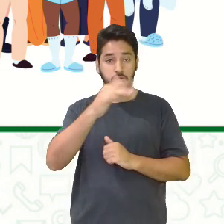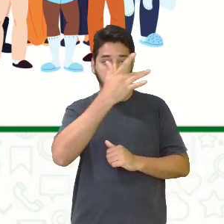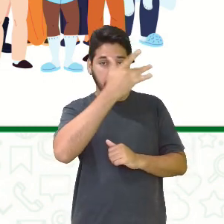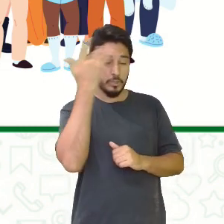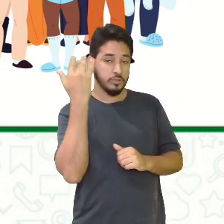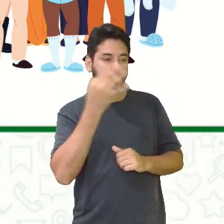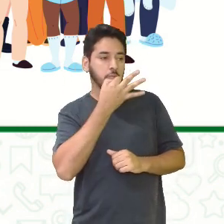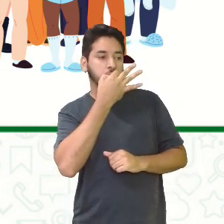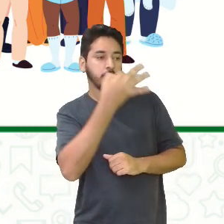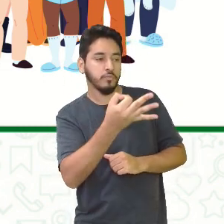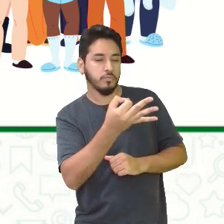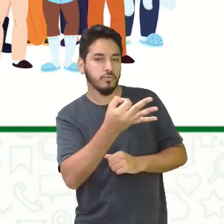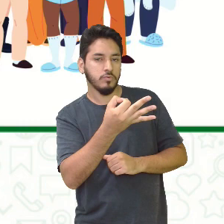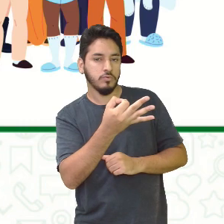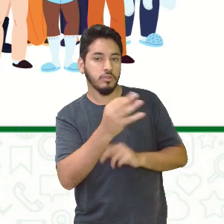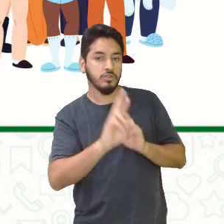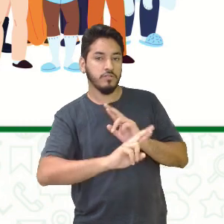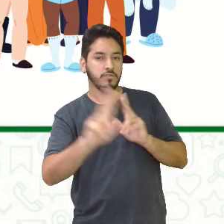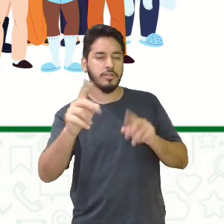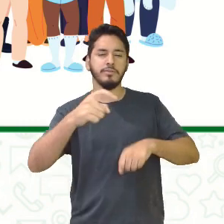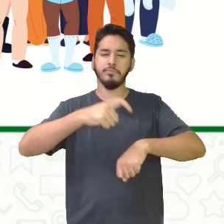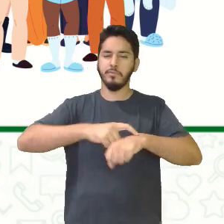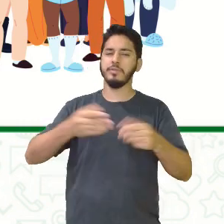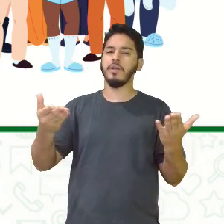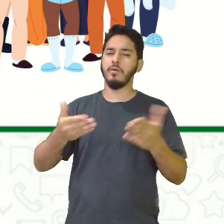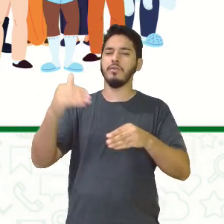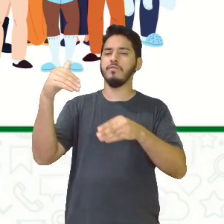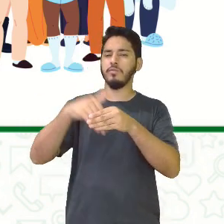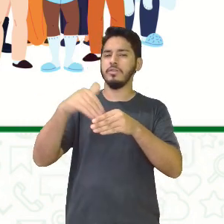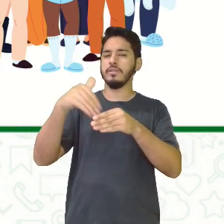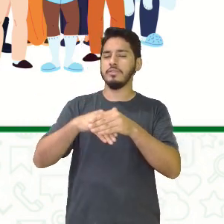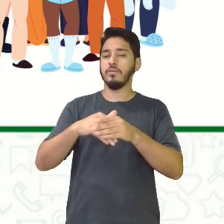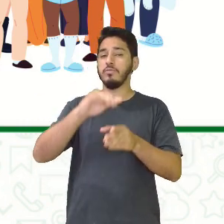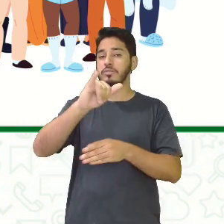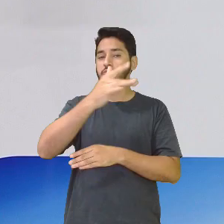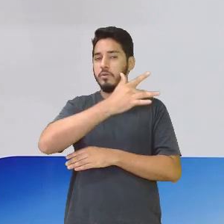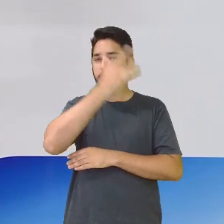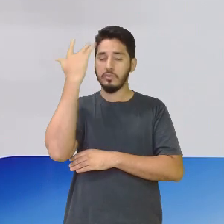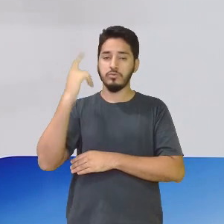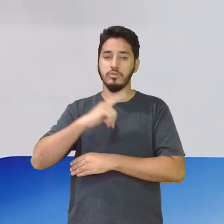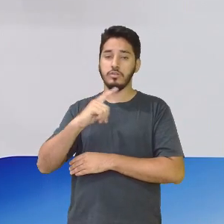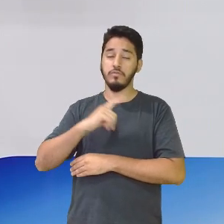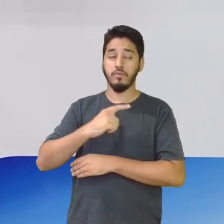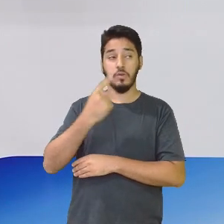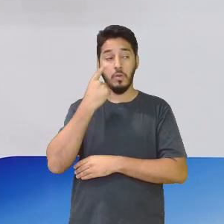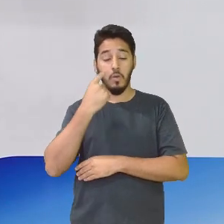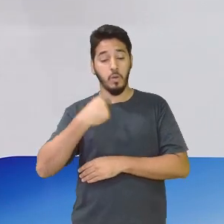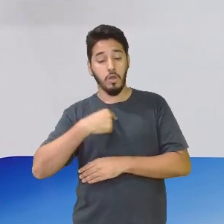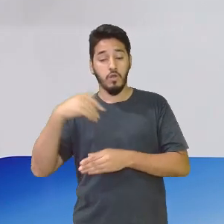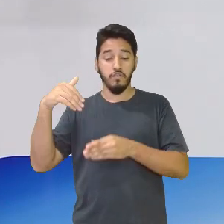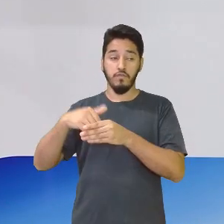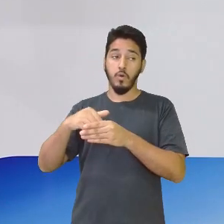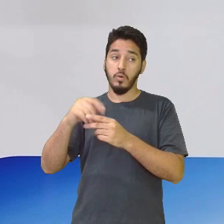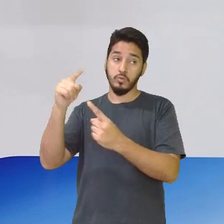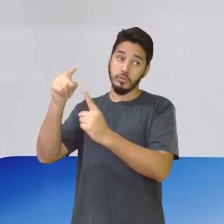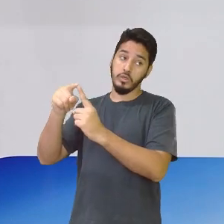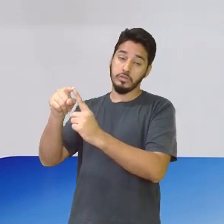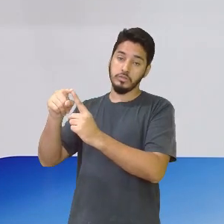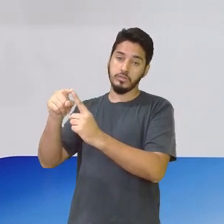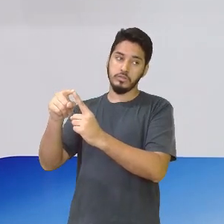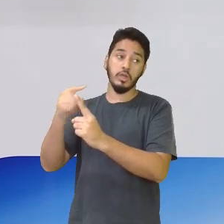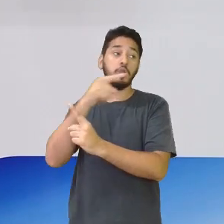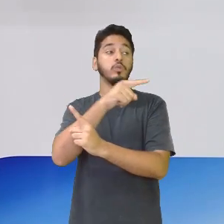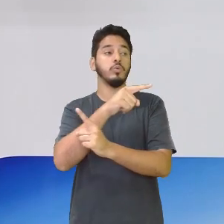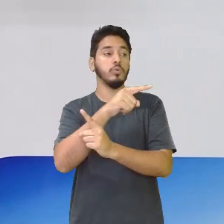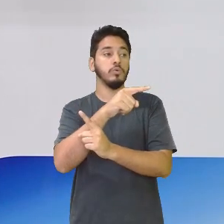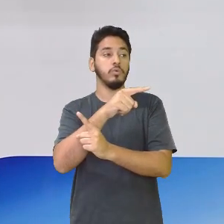da sua, estamos passando aí por esse processo eleitoral, será que se alguém tiver uma posição diferente da sua, você respeita, ou já parte para aquela